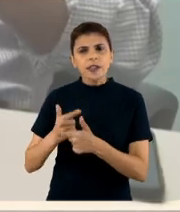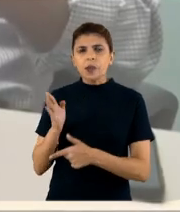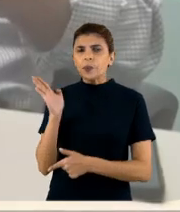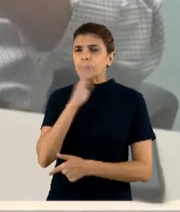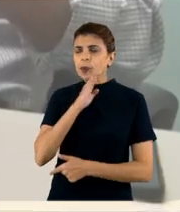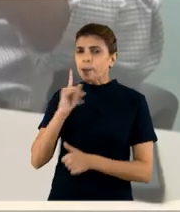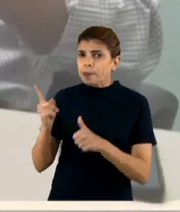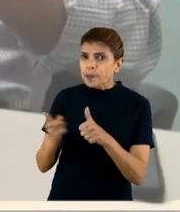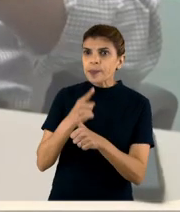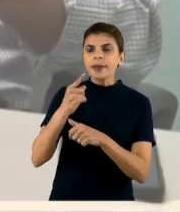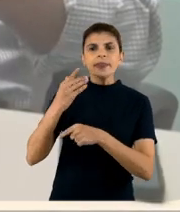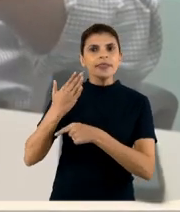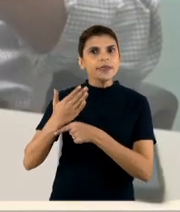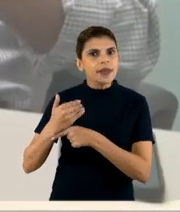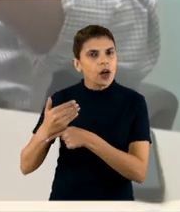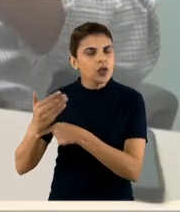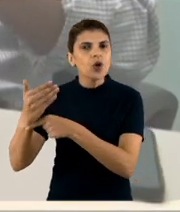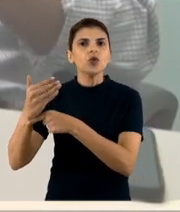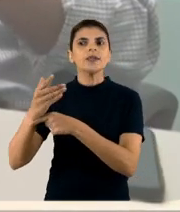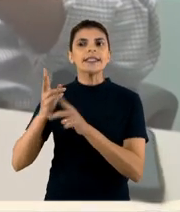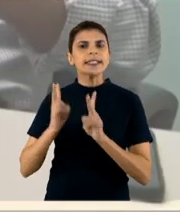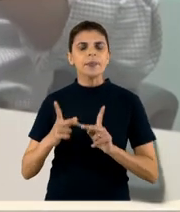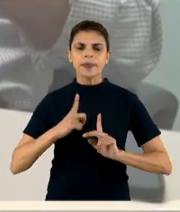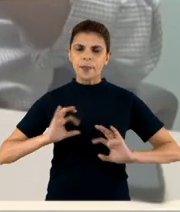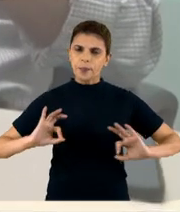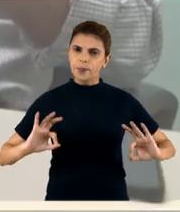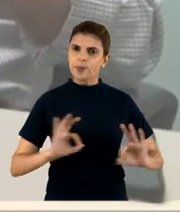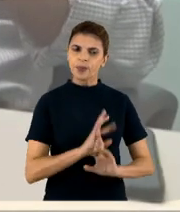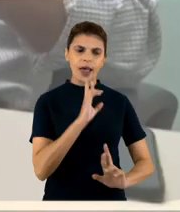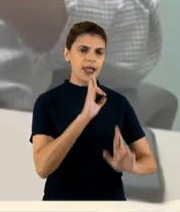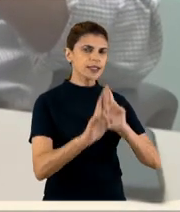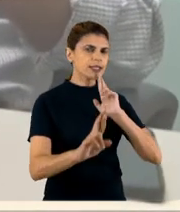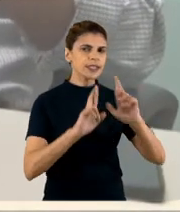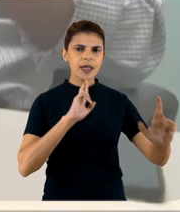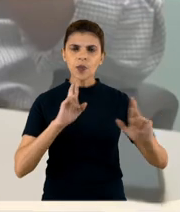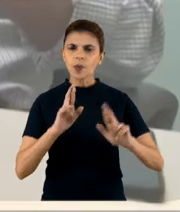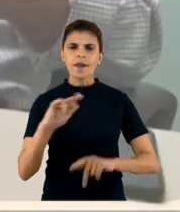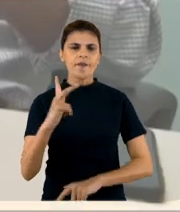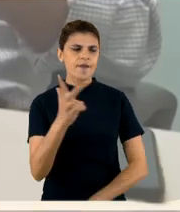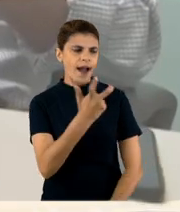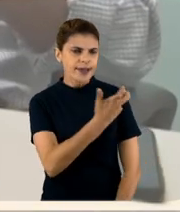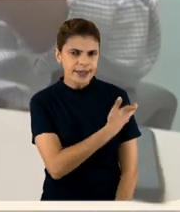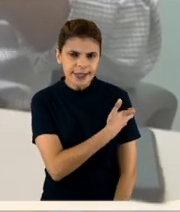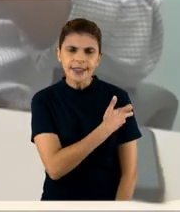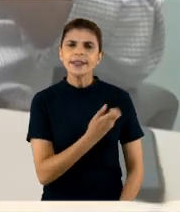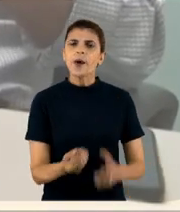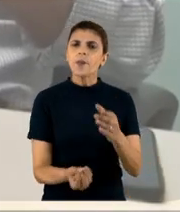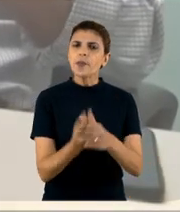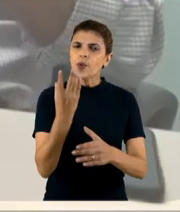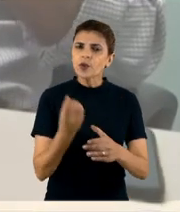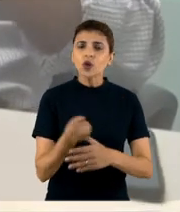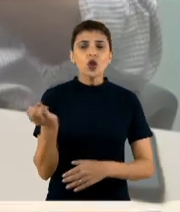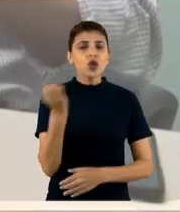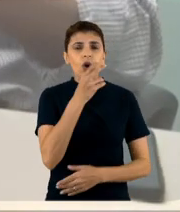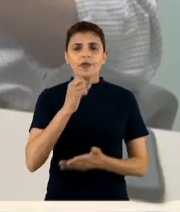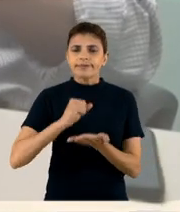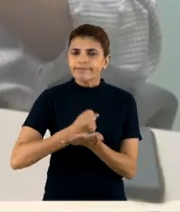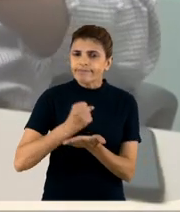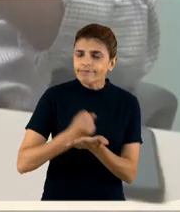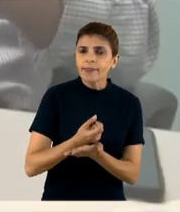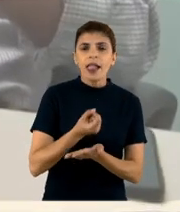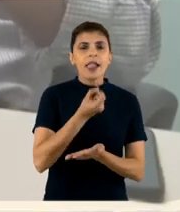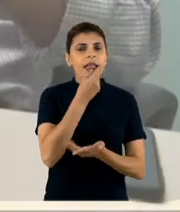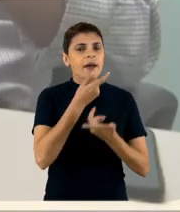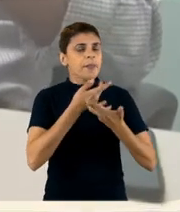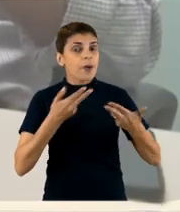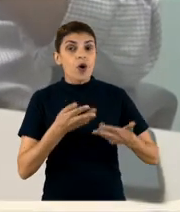atendimento primário. É preciso investir em tecnologia para que a gente esteja sempre pronto também a responder na produção de vacinas, na produção de novos